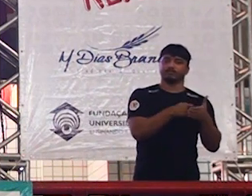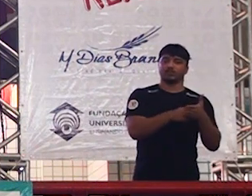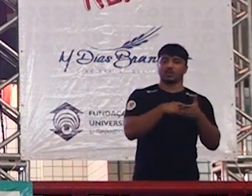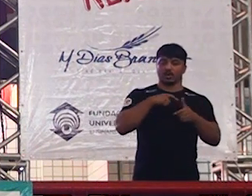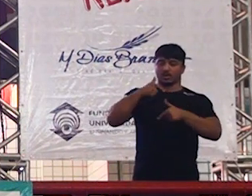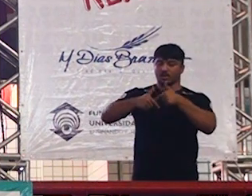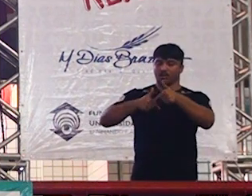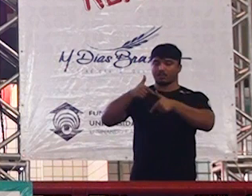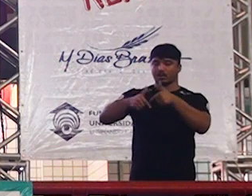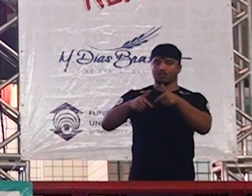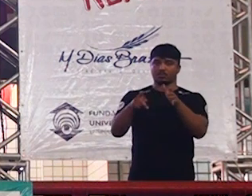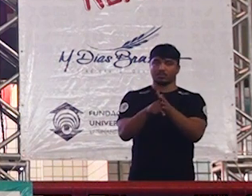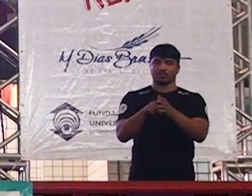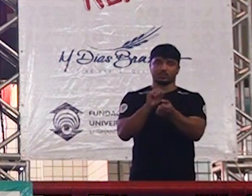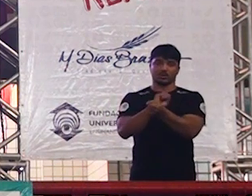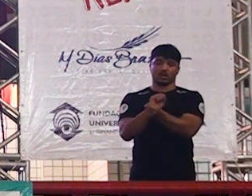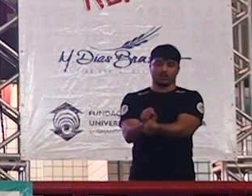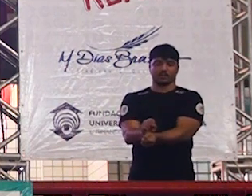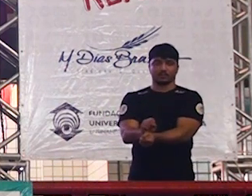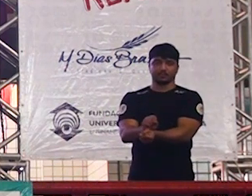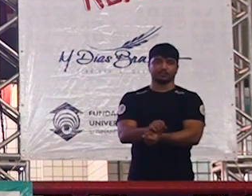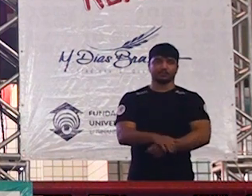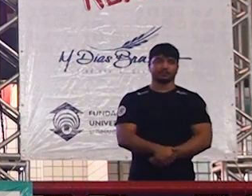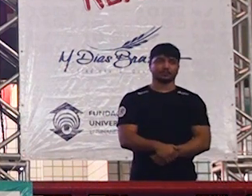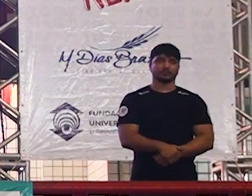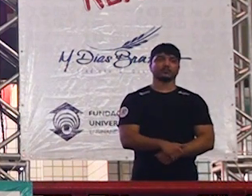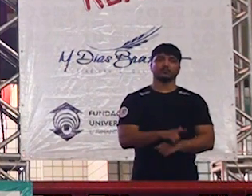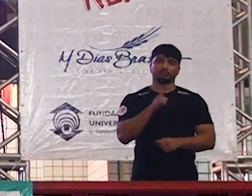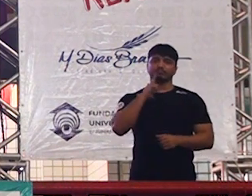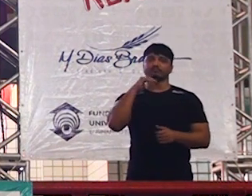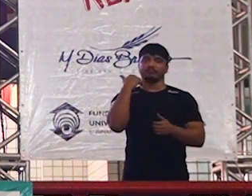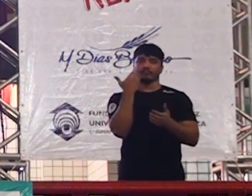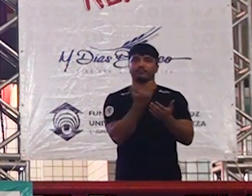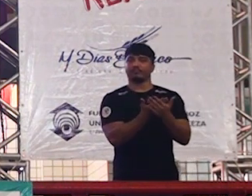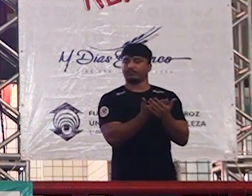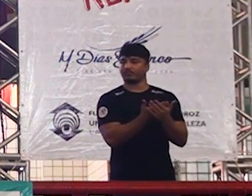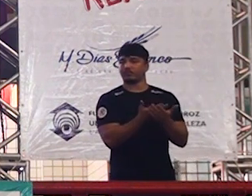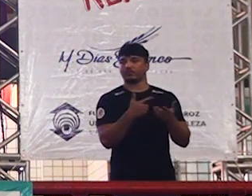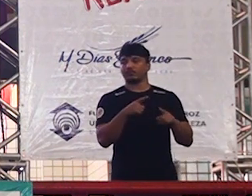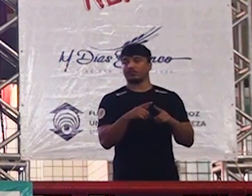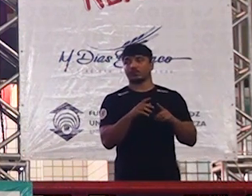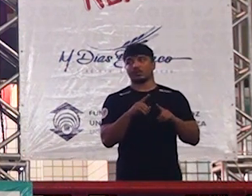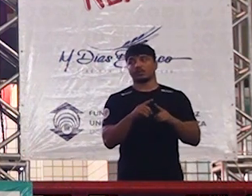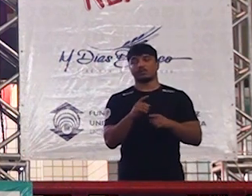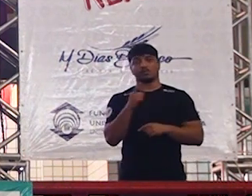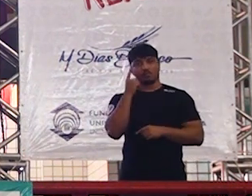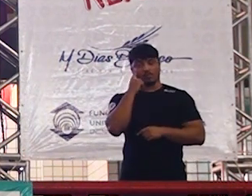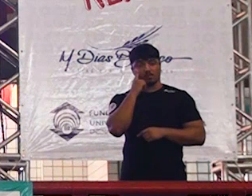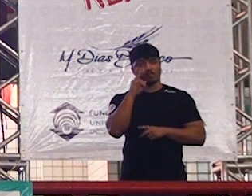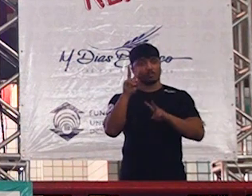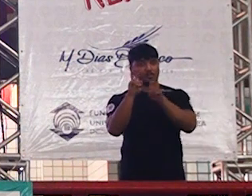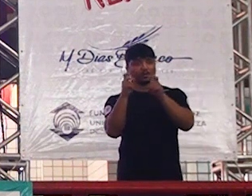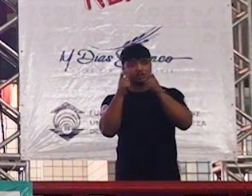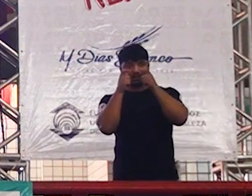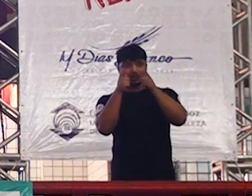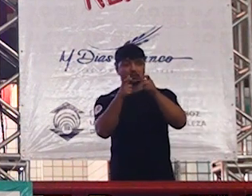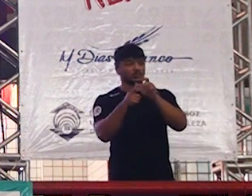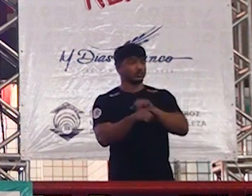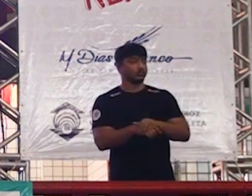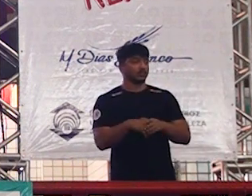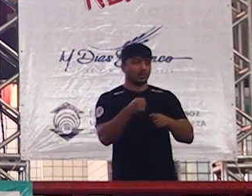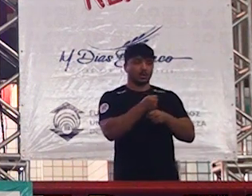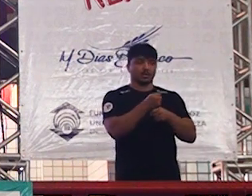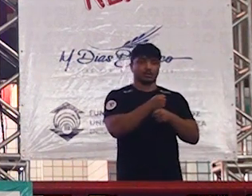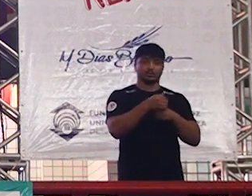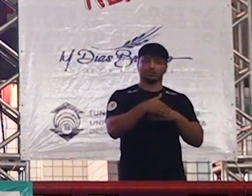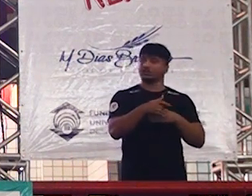trabalho escravo. Persiste. E apesar, olha, e é um tema interessante, tá? Este